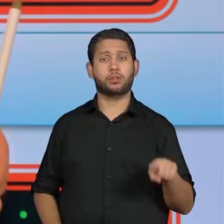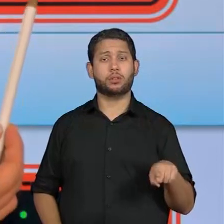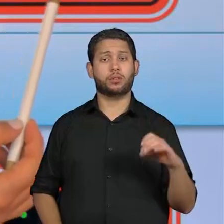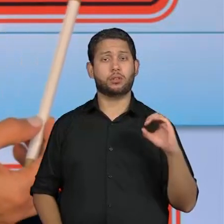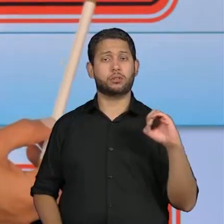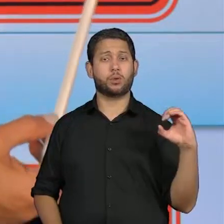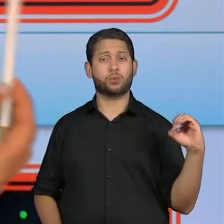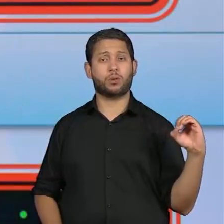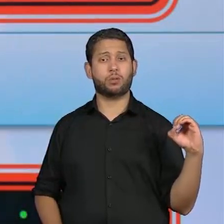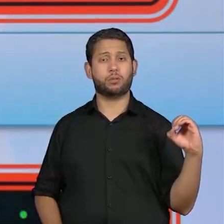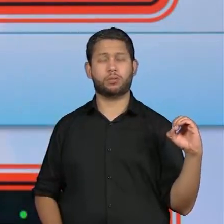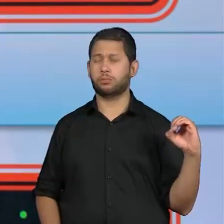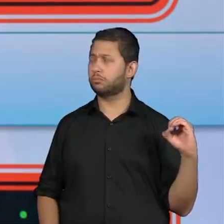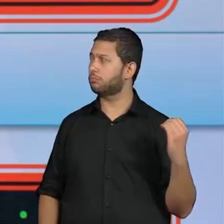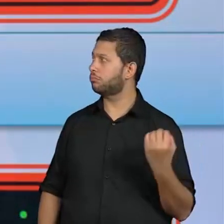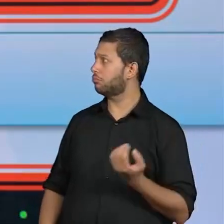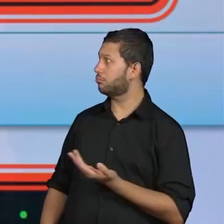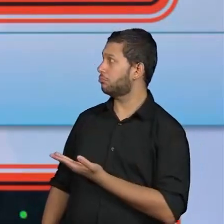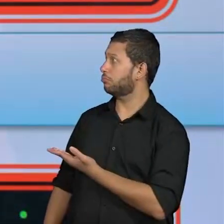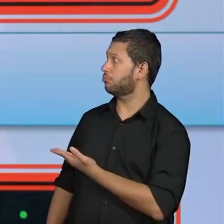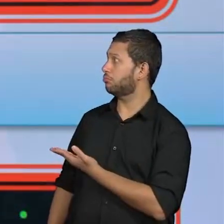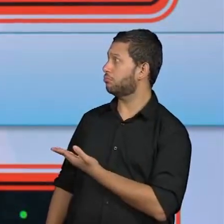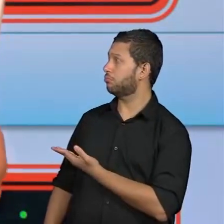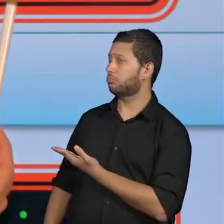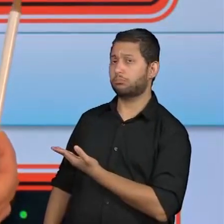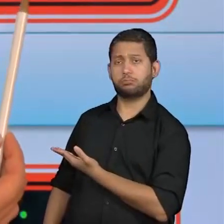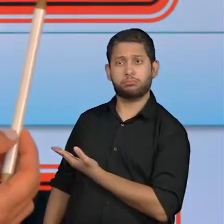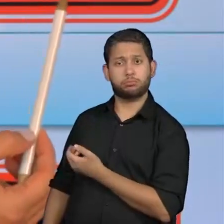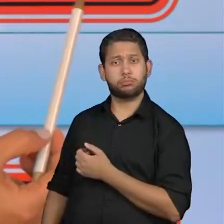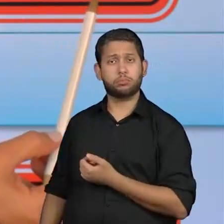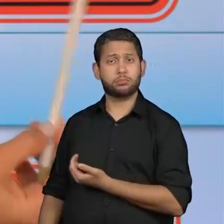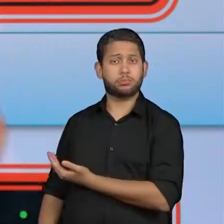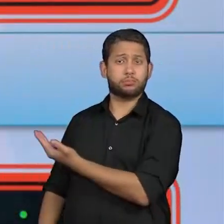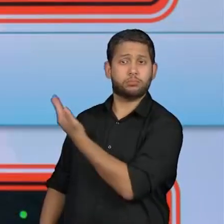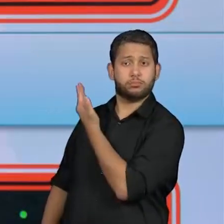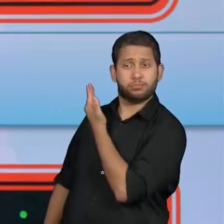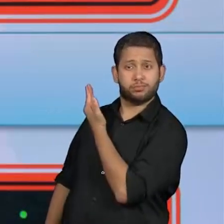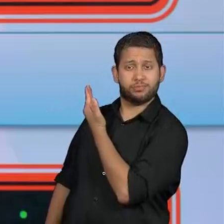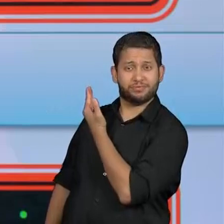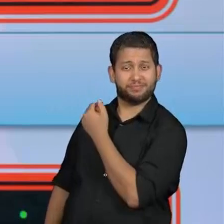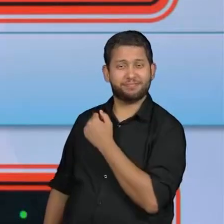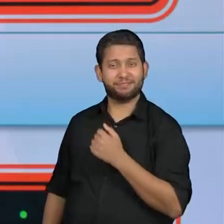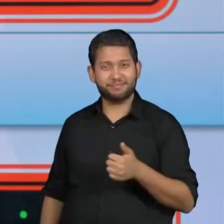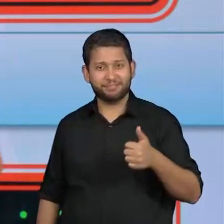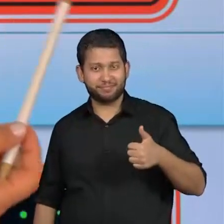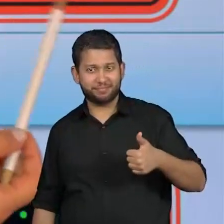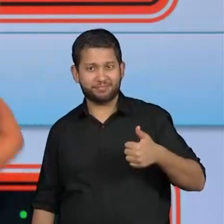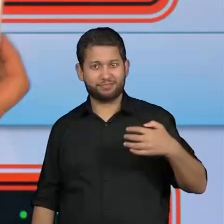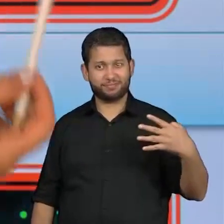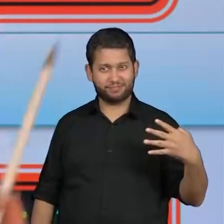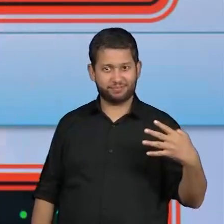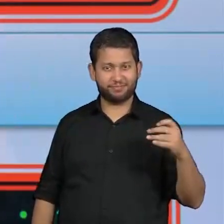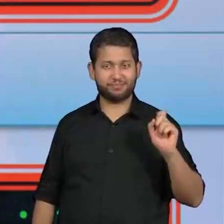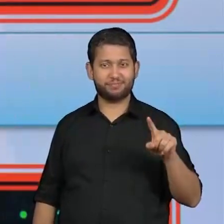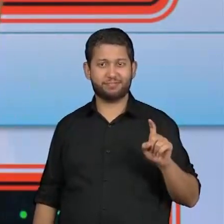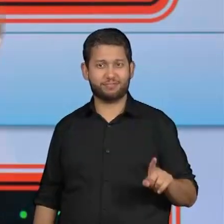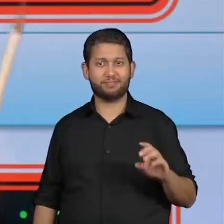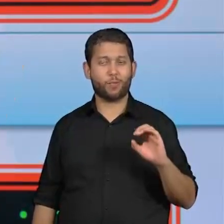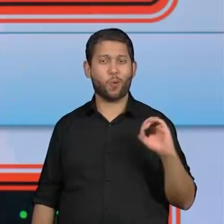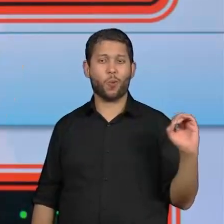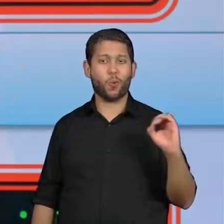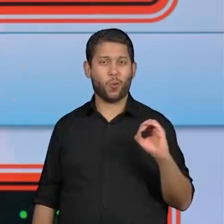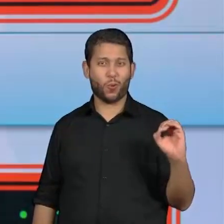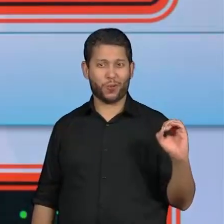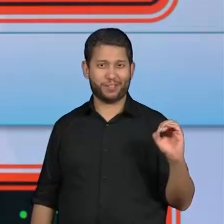14 horas, olha lá. Então, a gente tem o 14 e o 00 indica hora